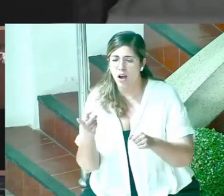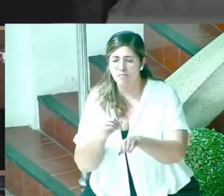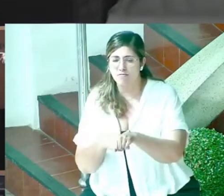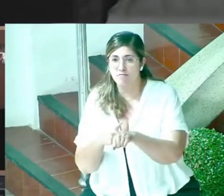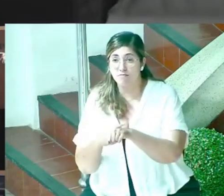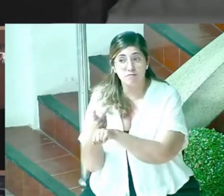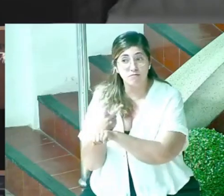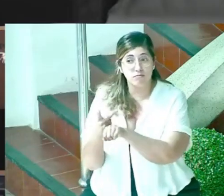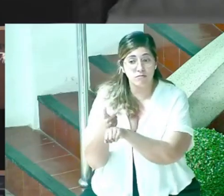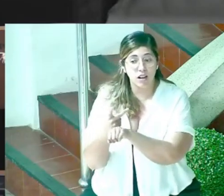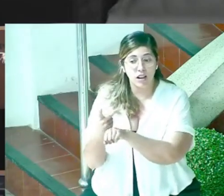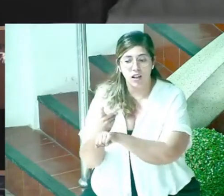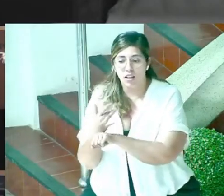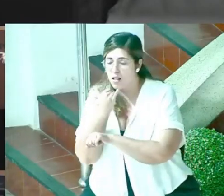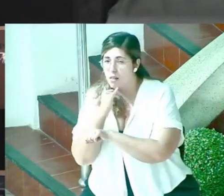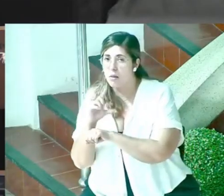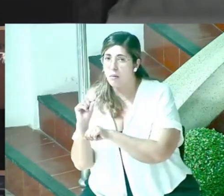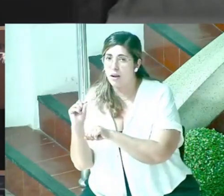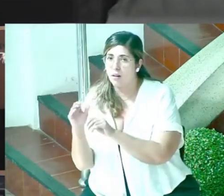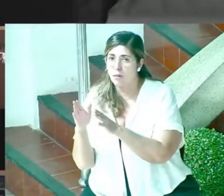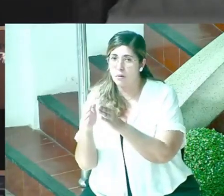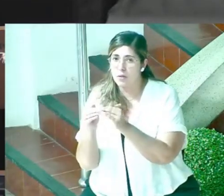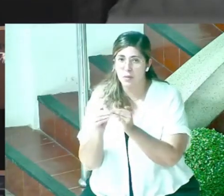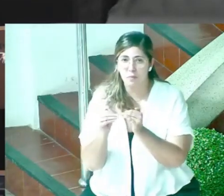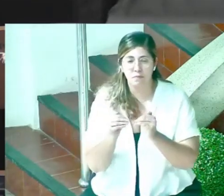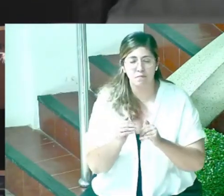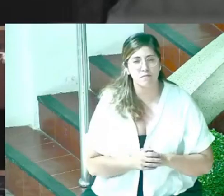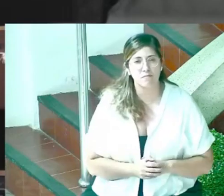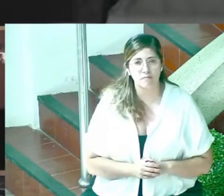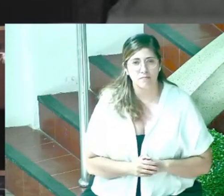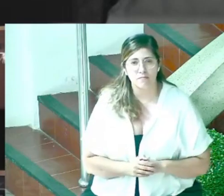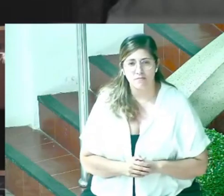E essa amargura vai criando raízes profundas.